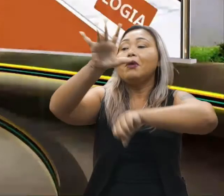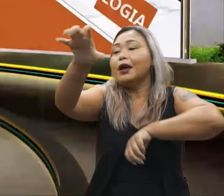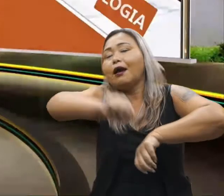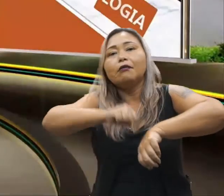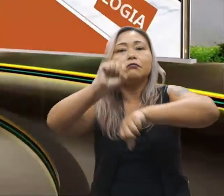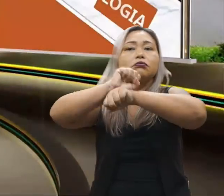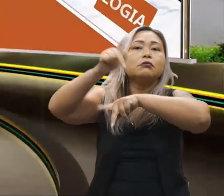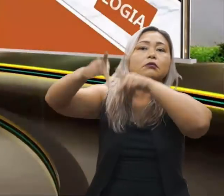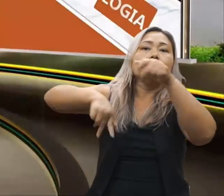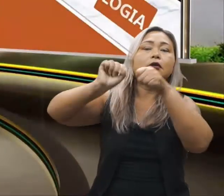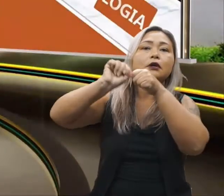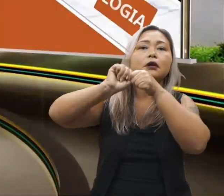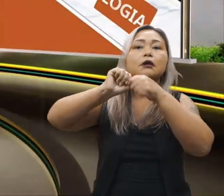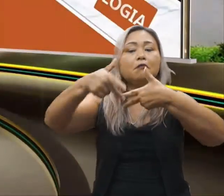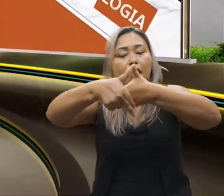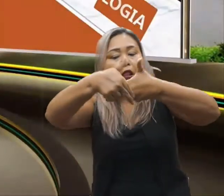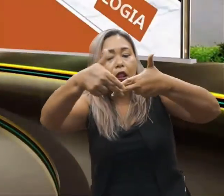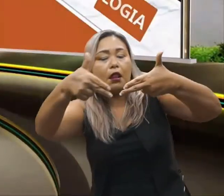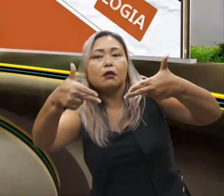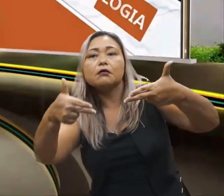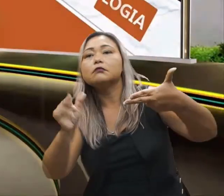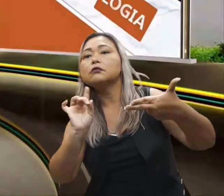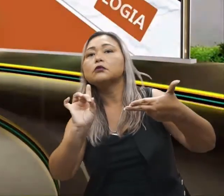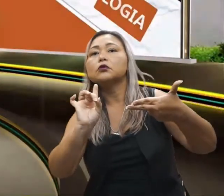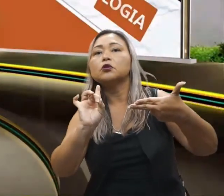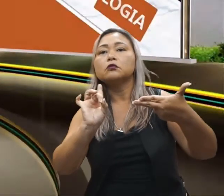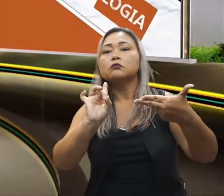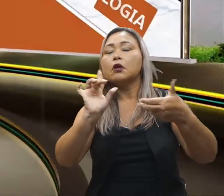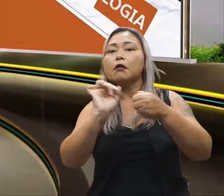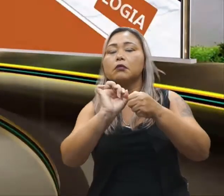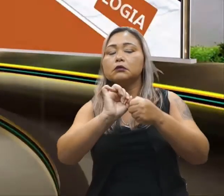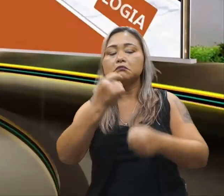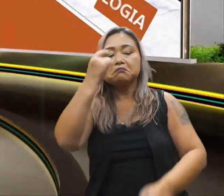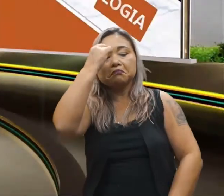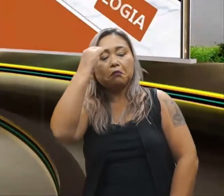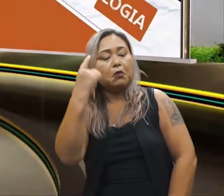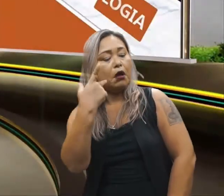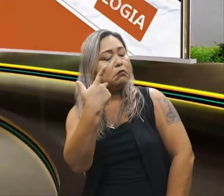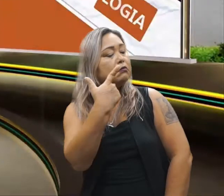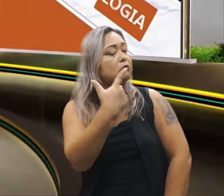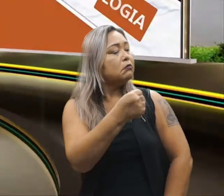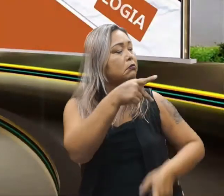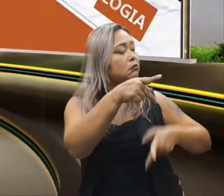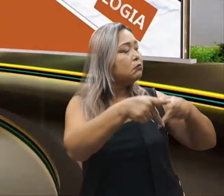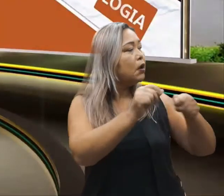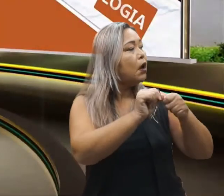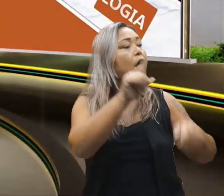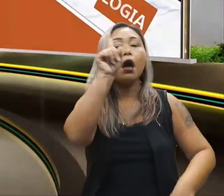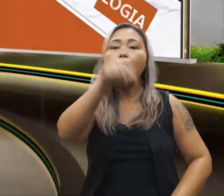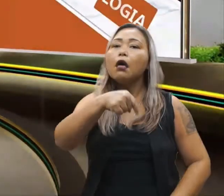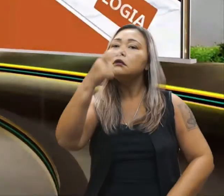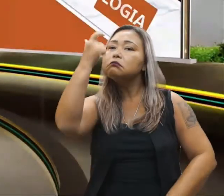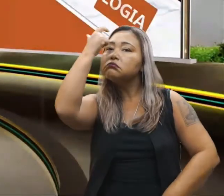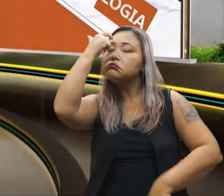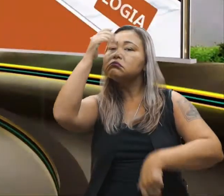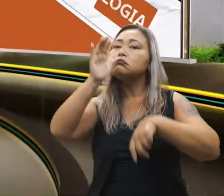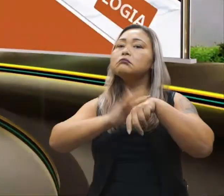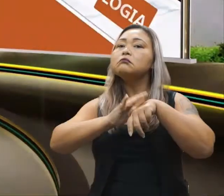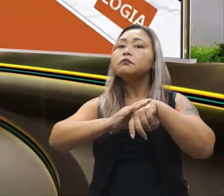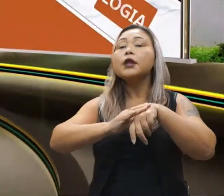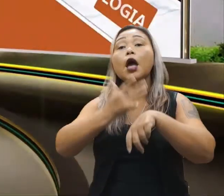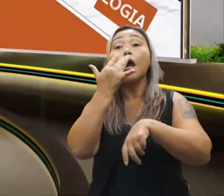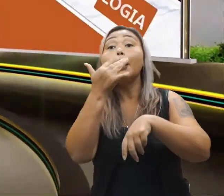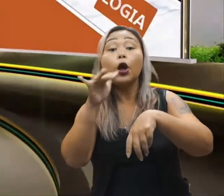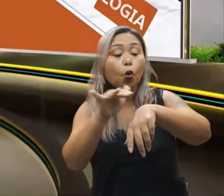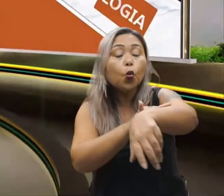pela etnicidade, por, né, se achar mais superior. Essa ideia de escravidão pela cor de